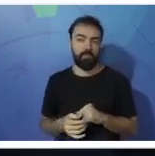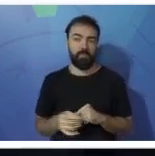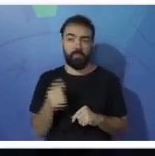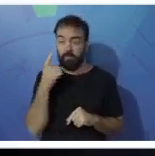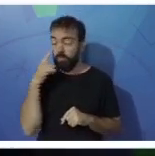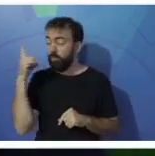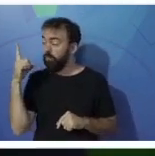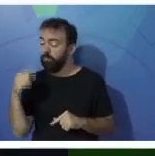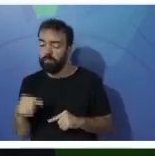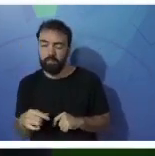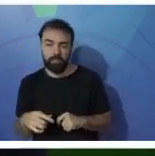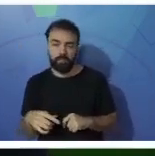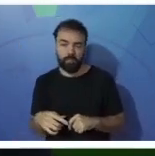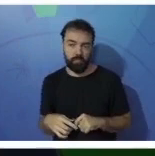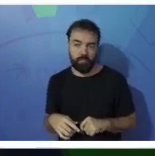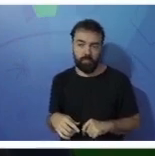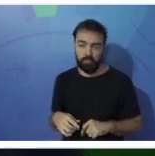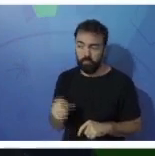desenho.